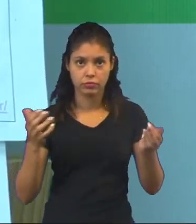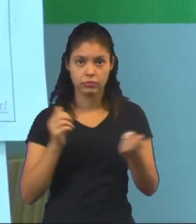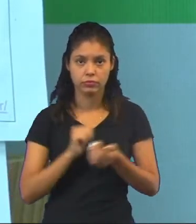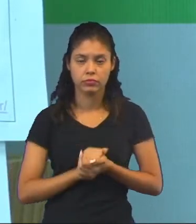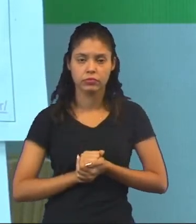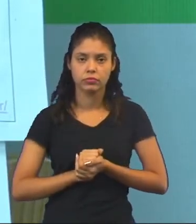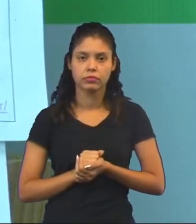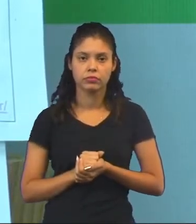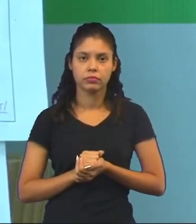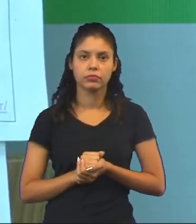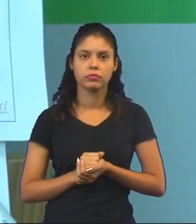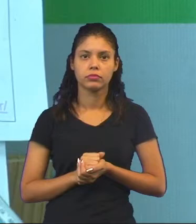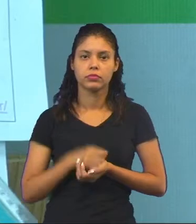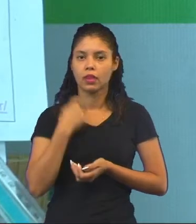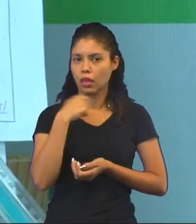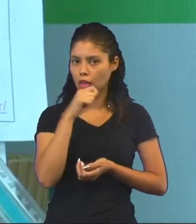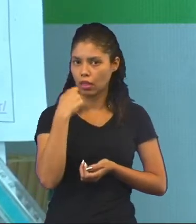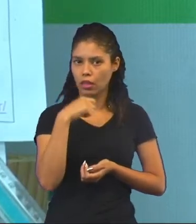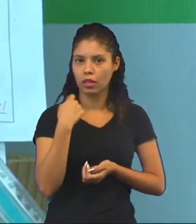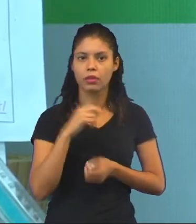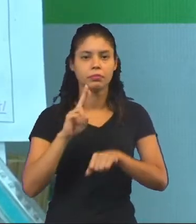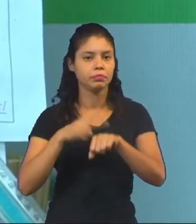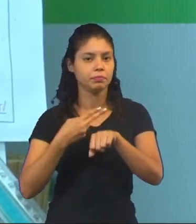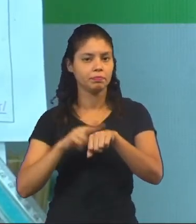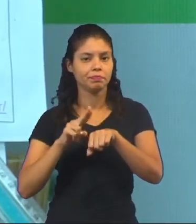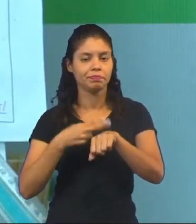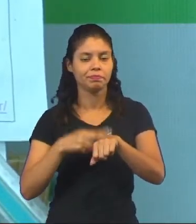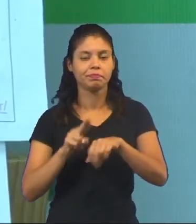será aquele maravilhoso sorvete de chocolate.